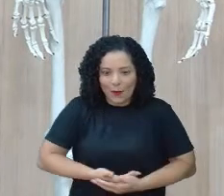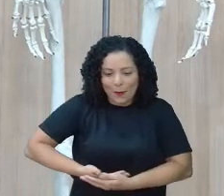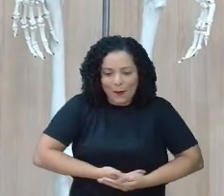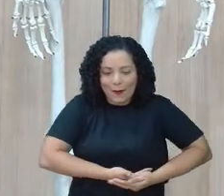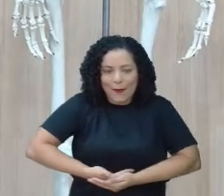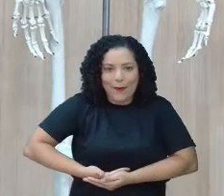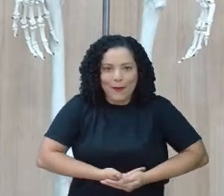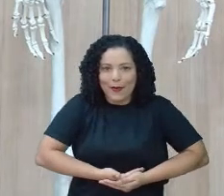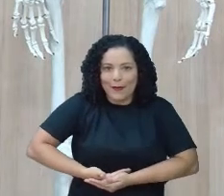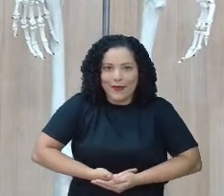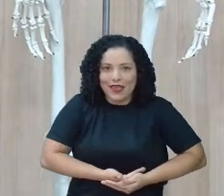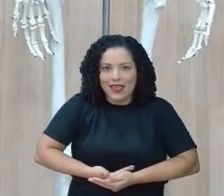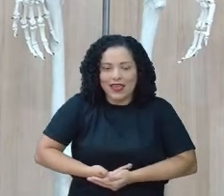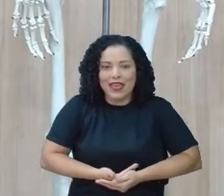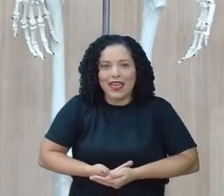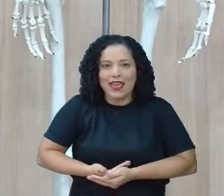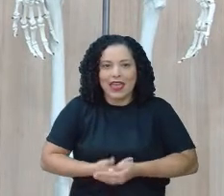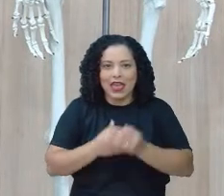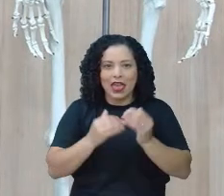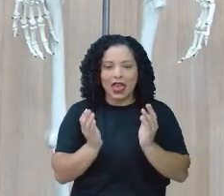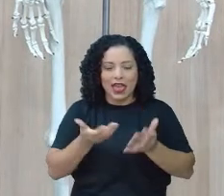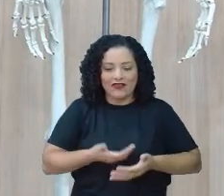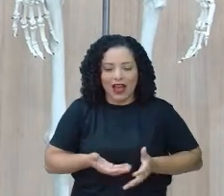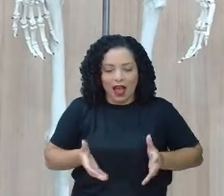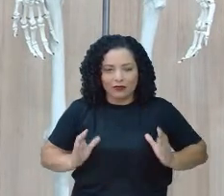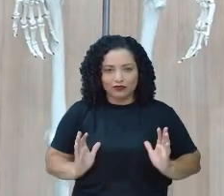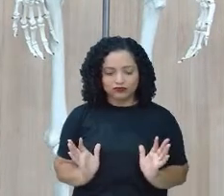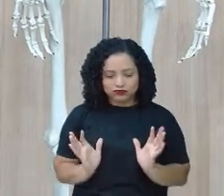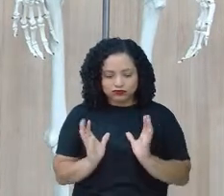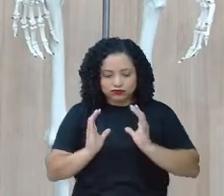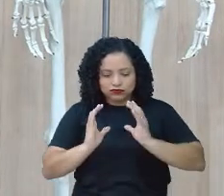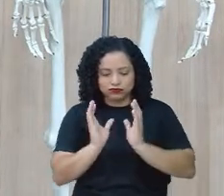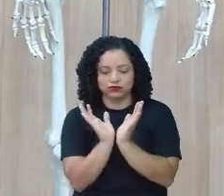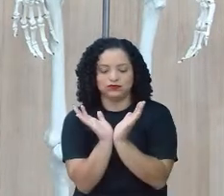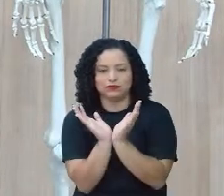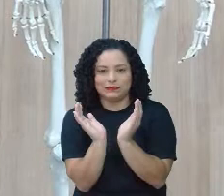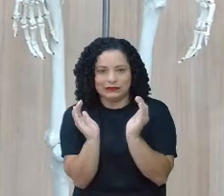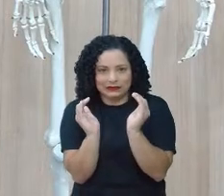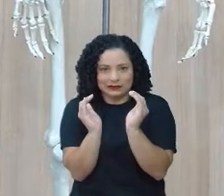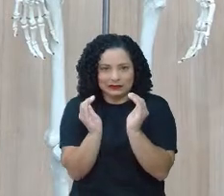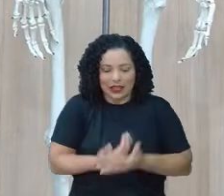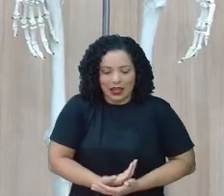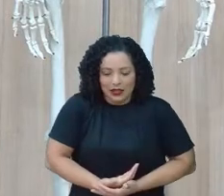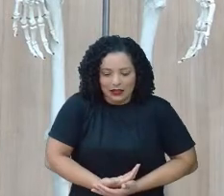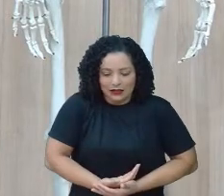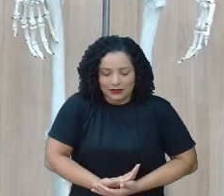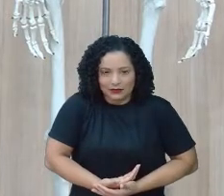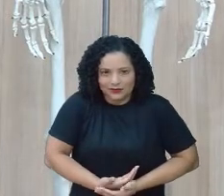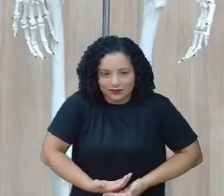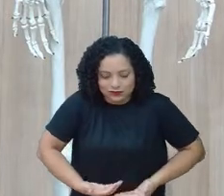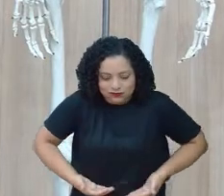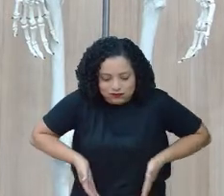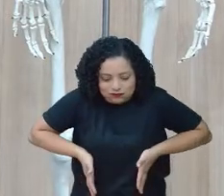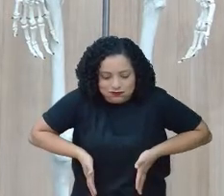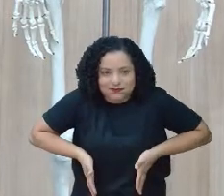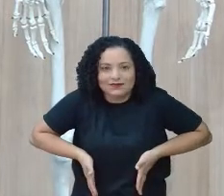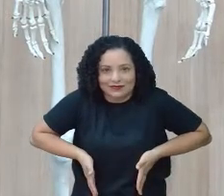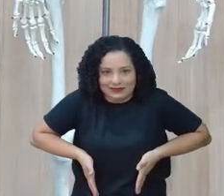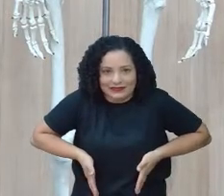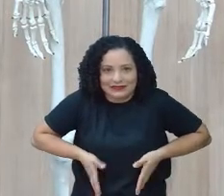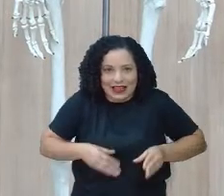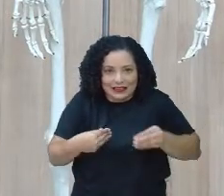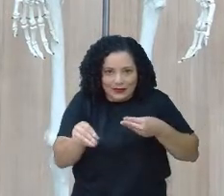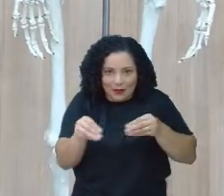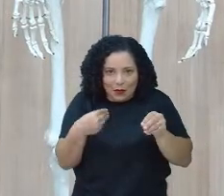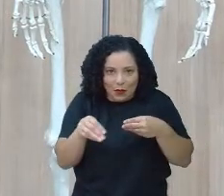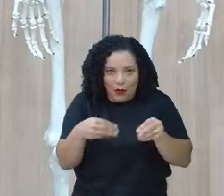podíamos ficar tão à vontade, né? Tínhamos que nos encaixar e aí era preciso ter alguma flexibilidade. E como o osso,